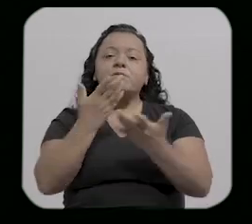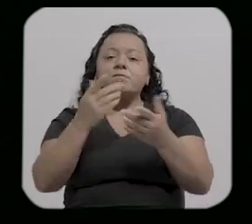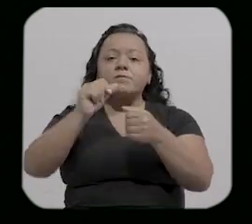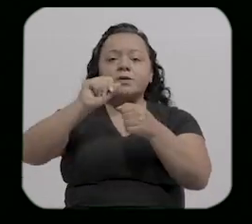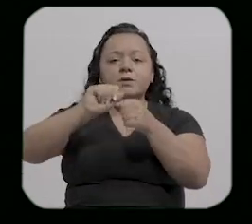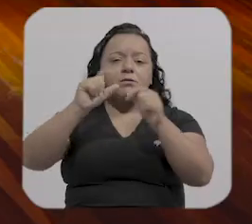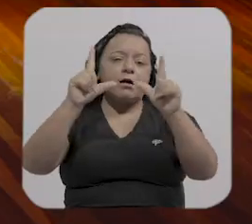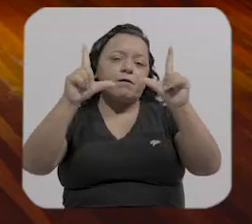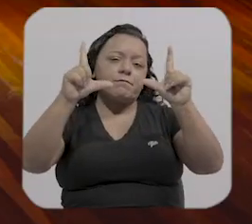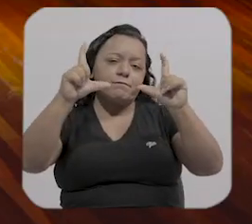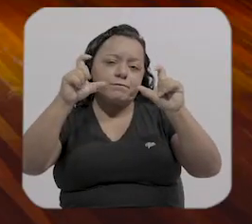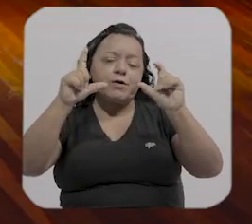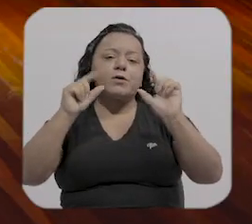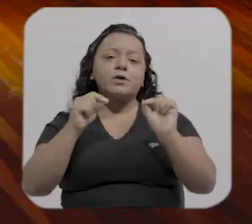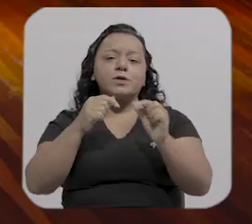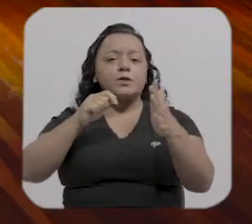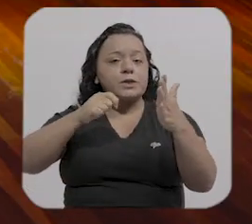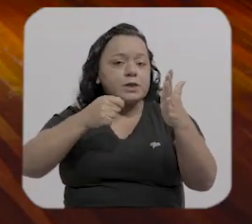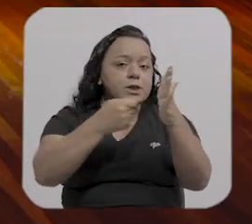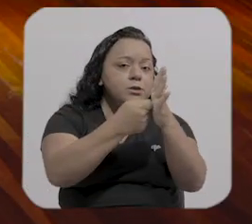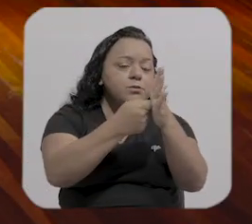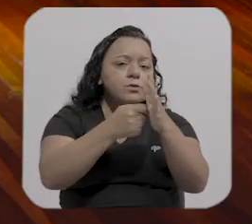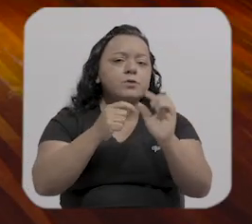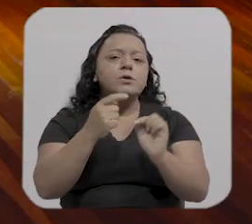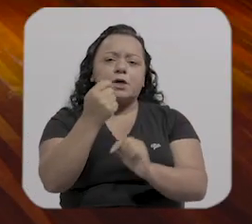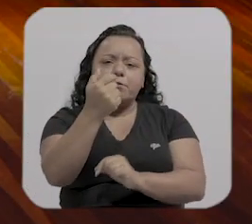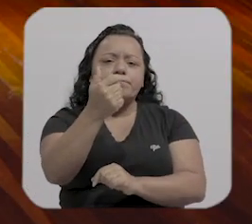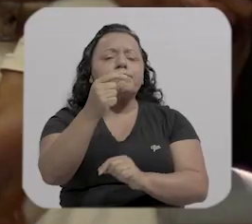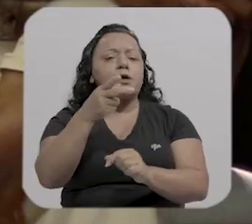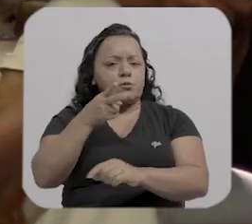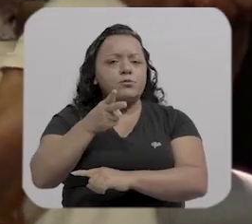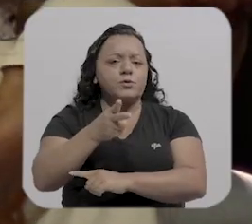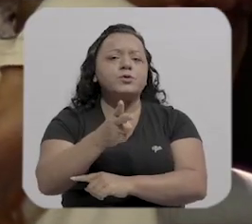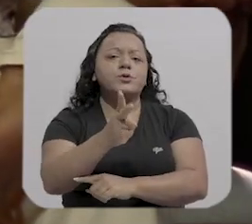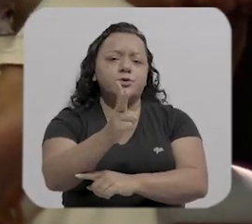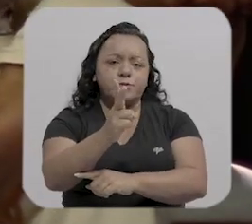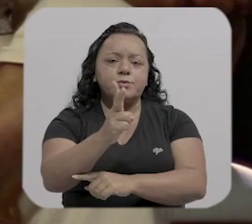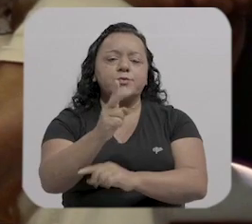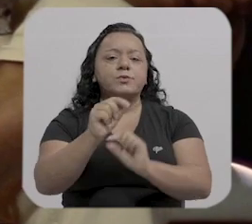de fazer uma fotodenúncia? Continuo.